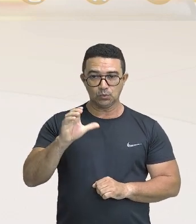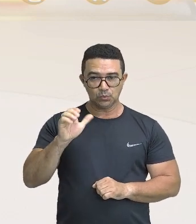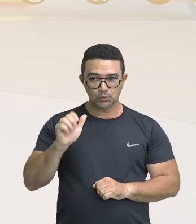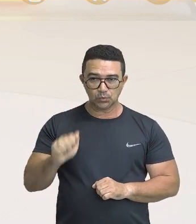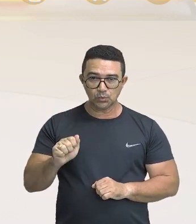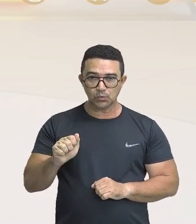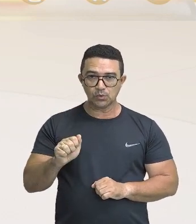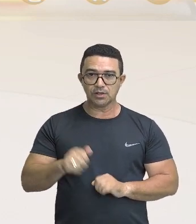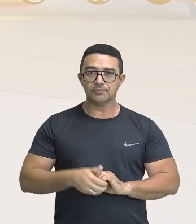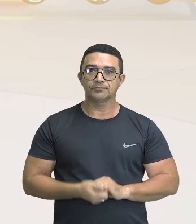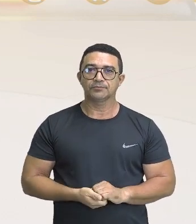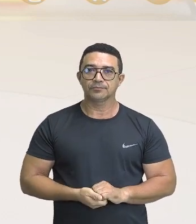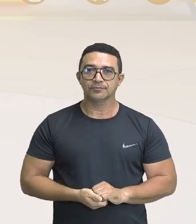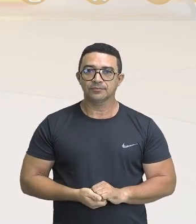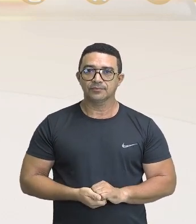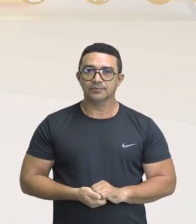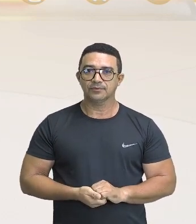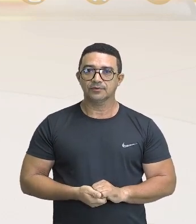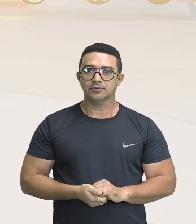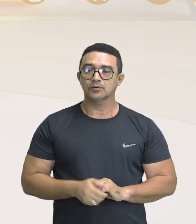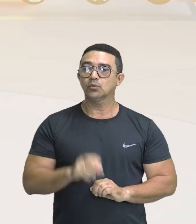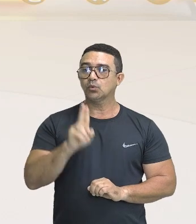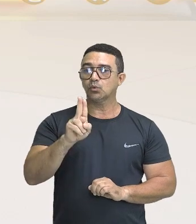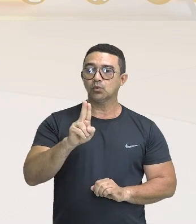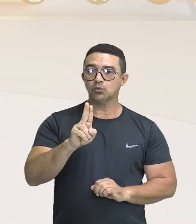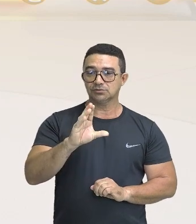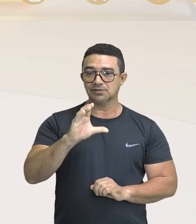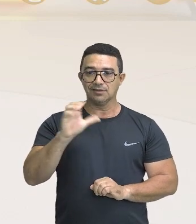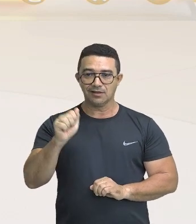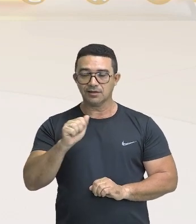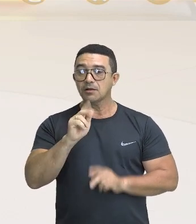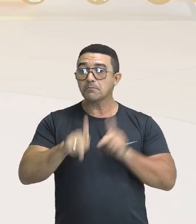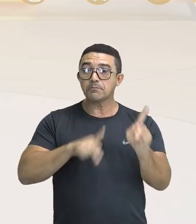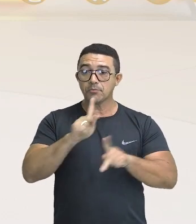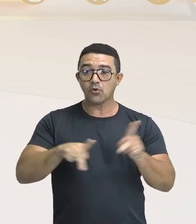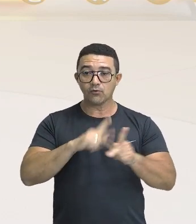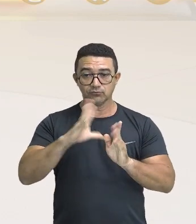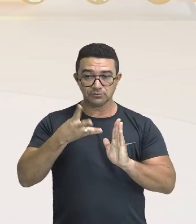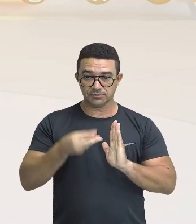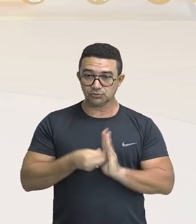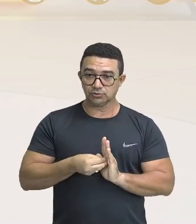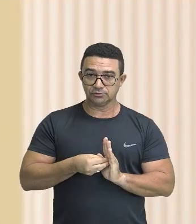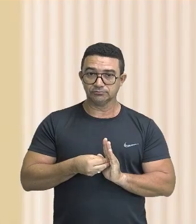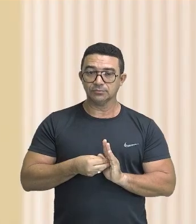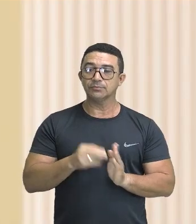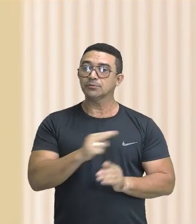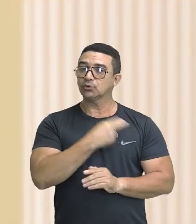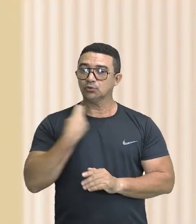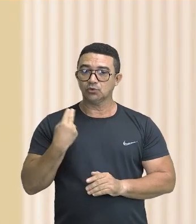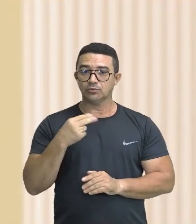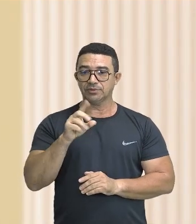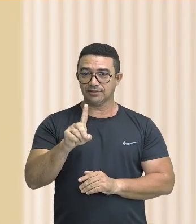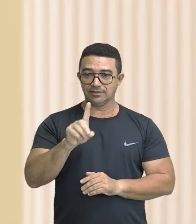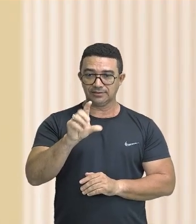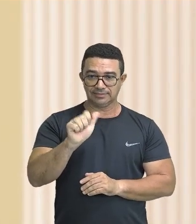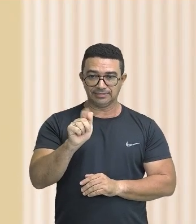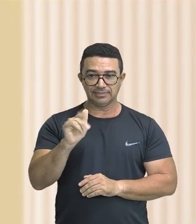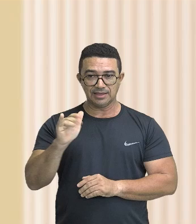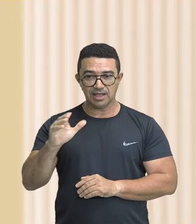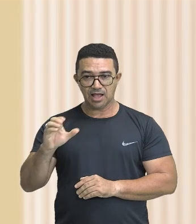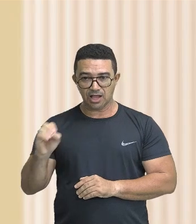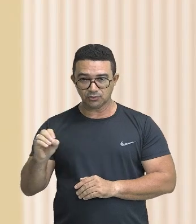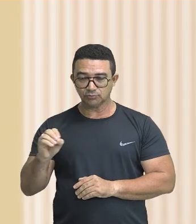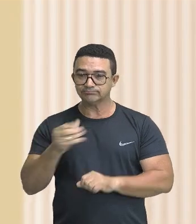de aprofundamento, UCA Povos Amazônidas. Eu sou o professor Dário Pinheiro,